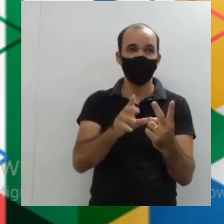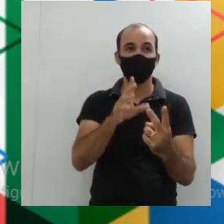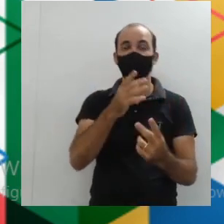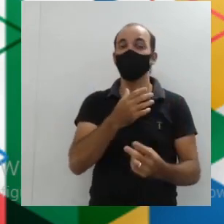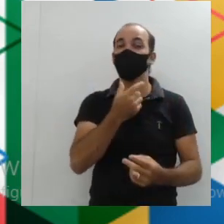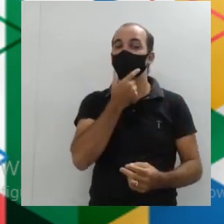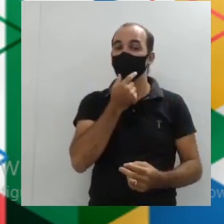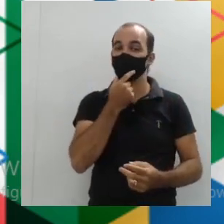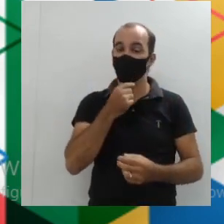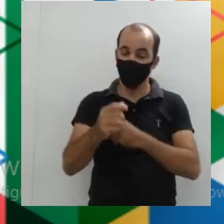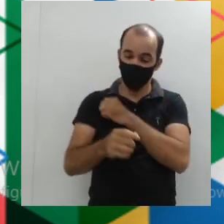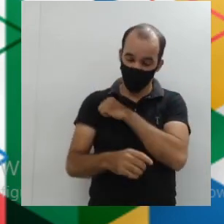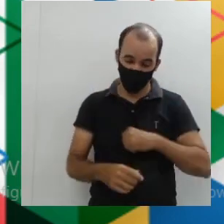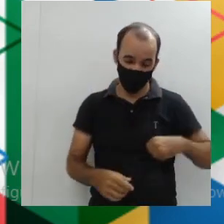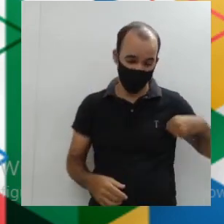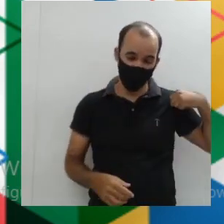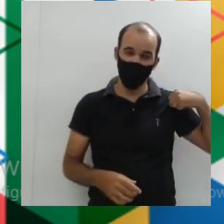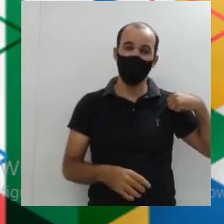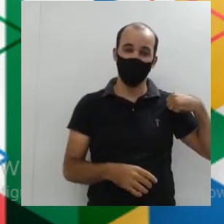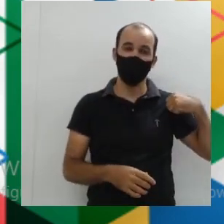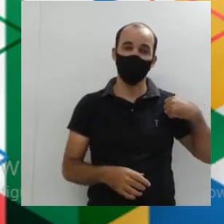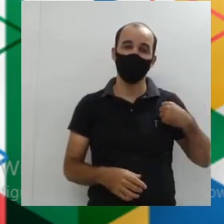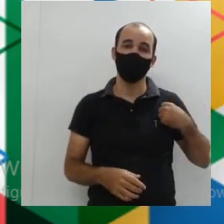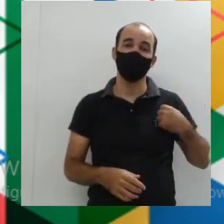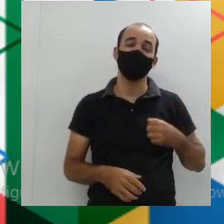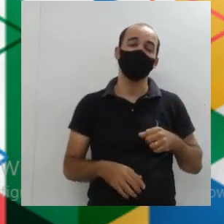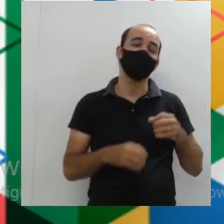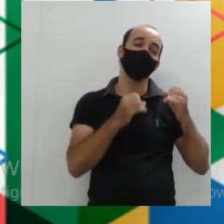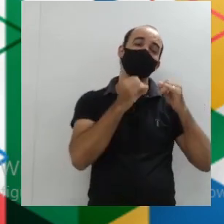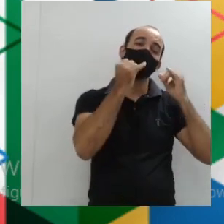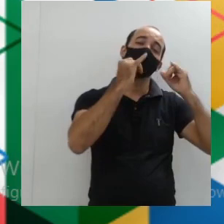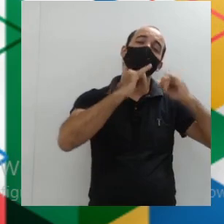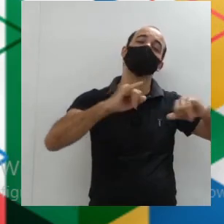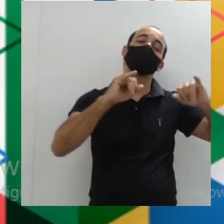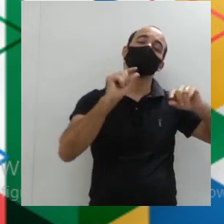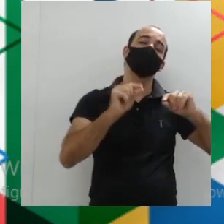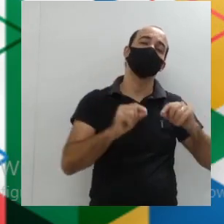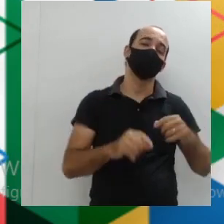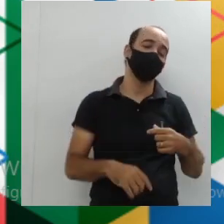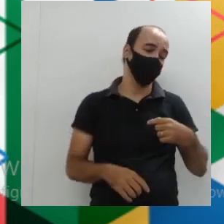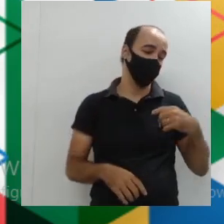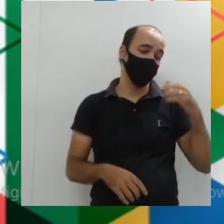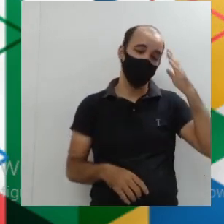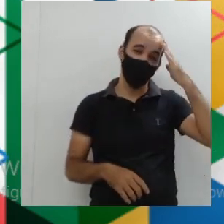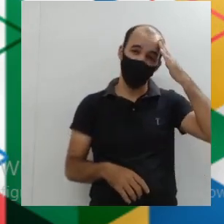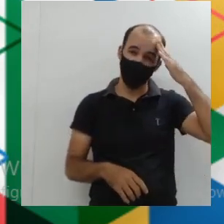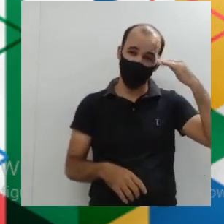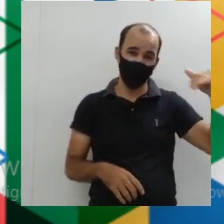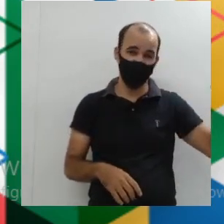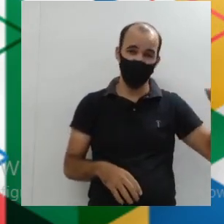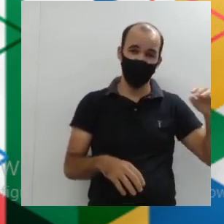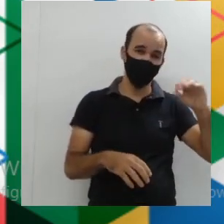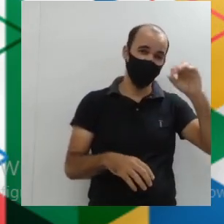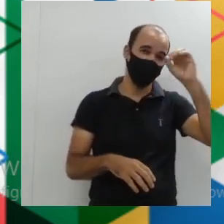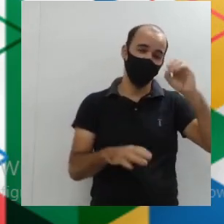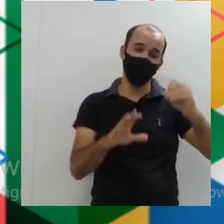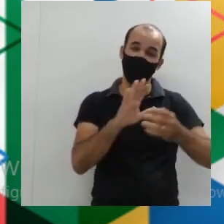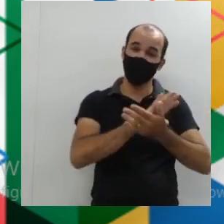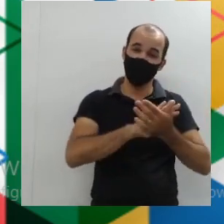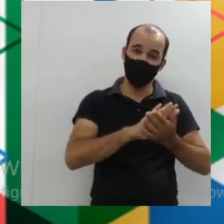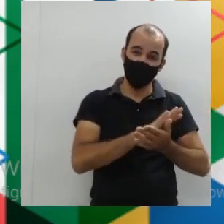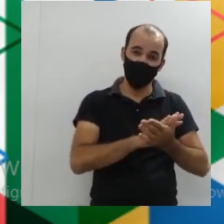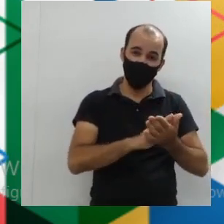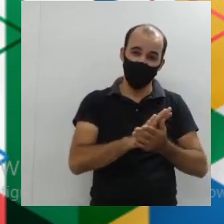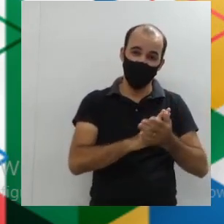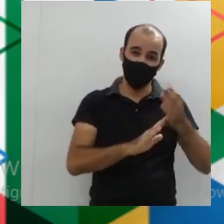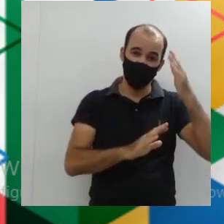o seguinte: só sei que nada sei. E quando Sócrates diz isso, lembre-se de um detalhe que eu já